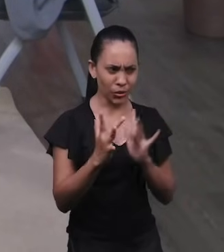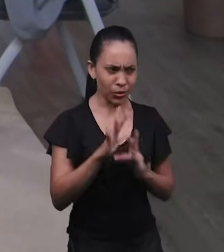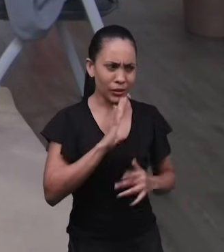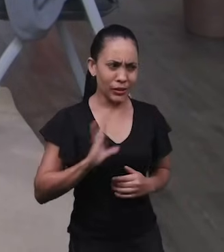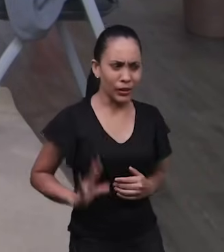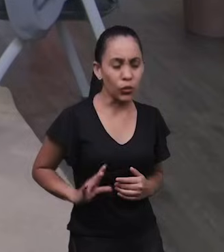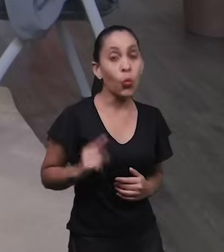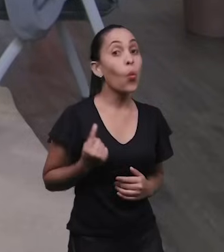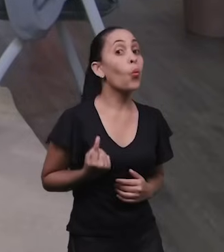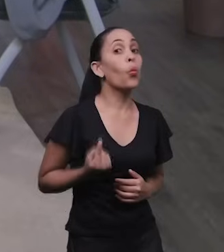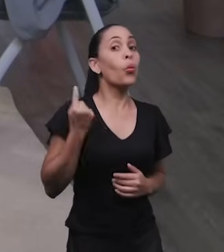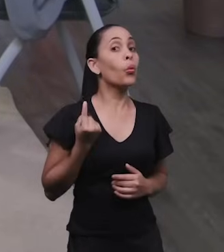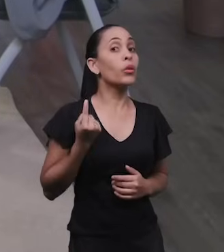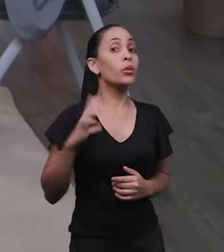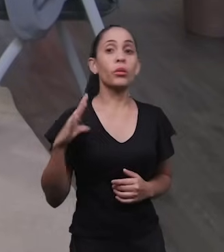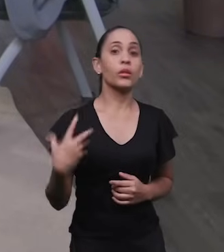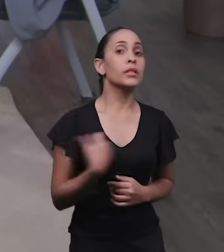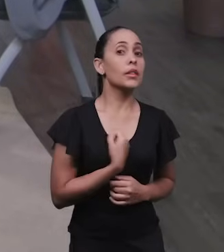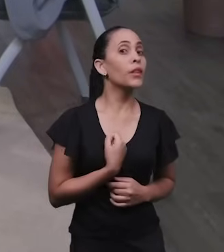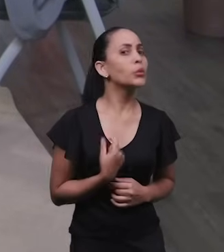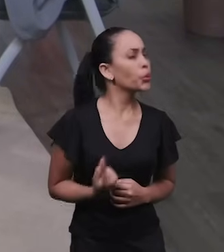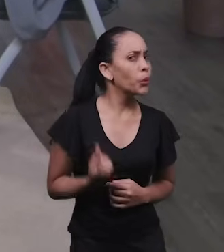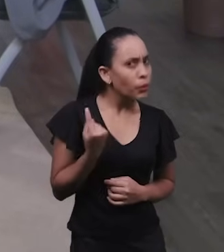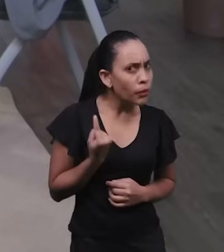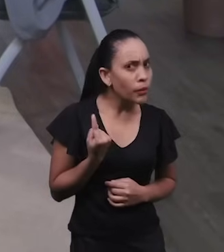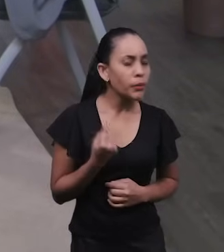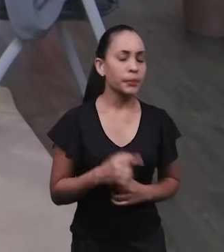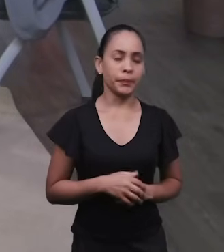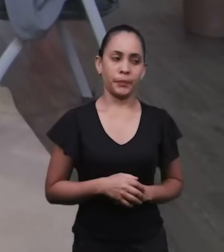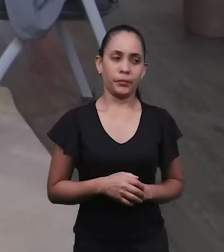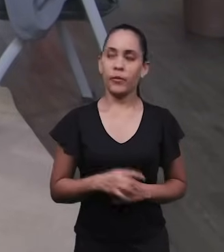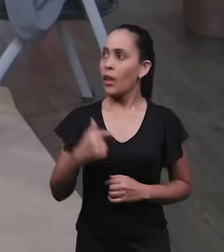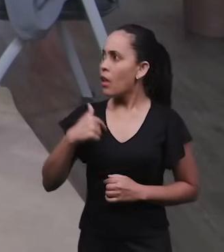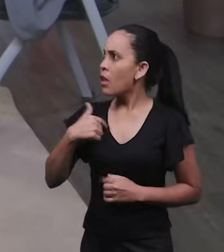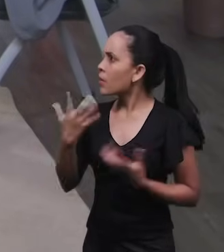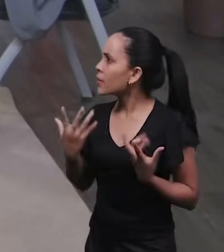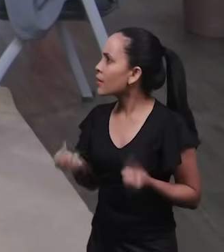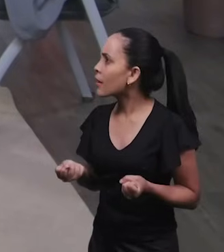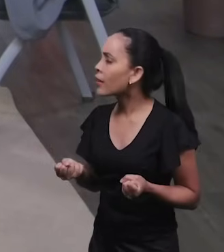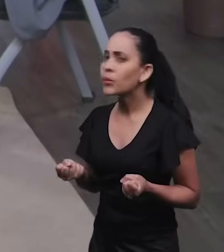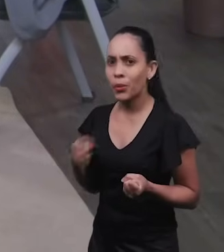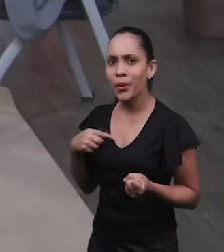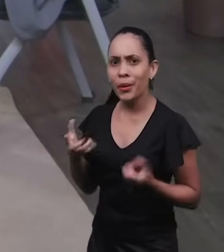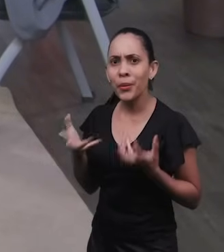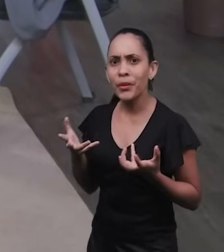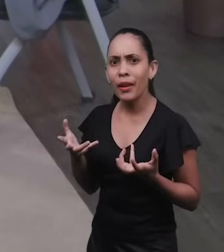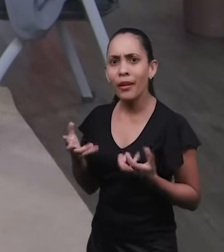Jesus Cristo como seu único e suficiente Salvador? Aí ele falou, eu aceito,